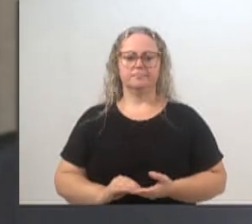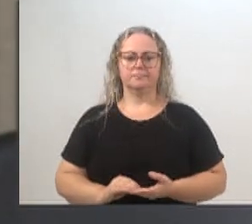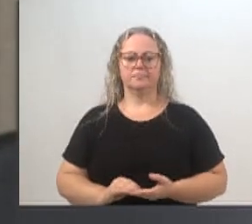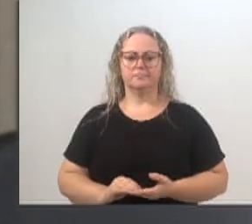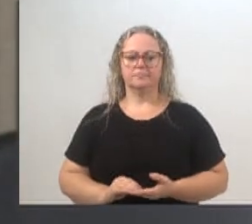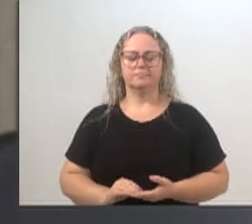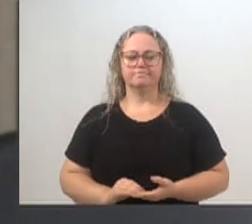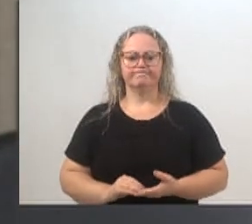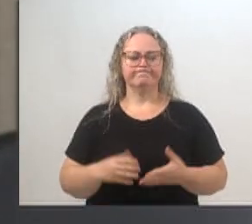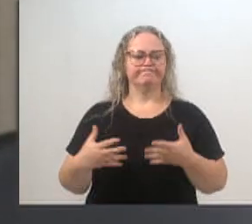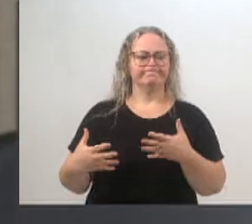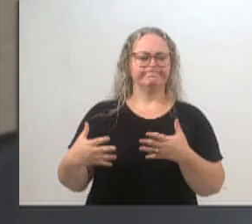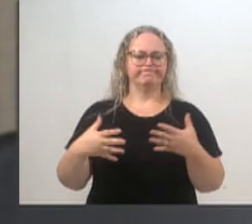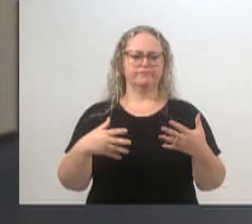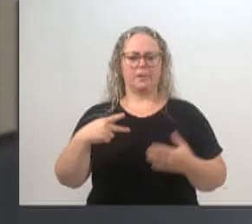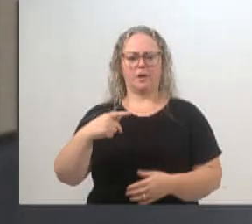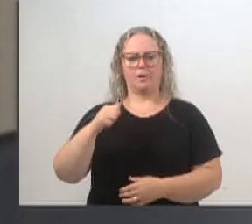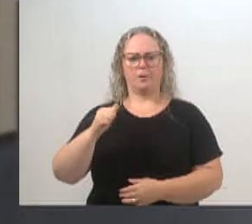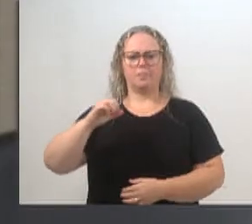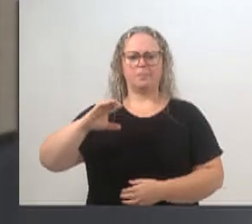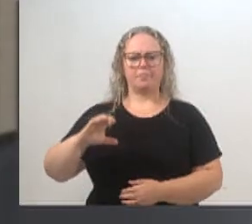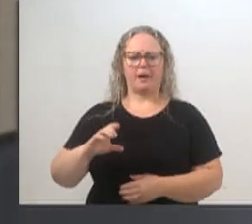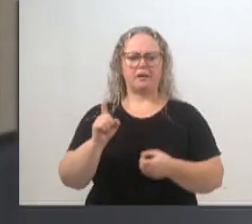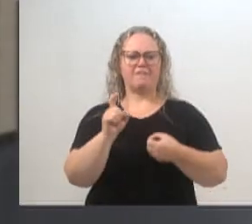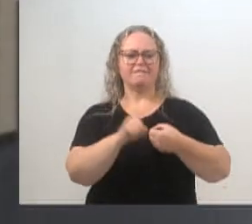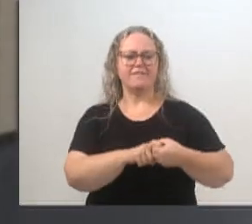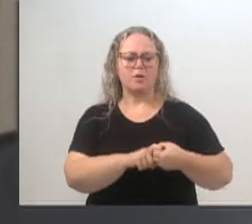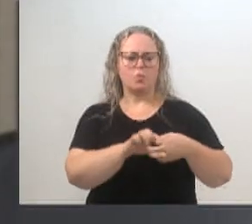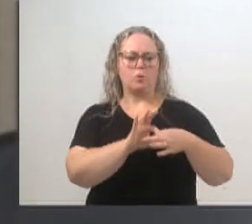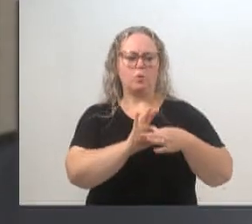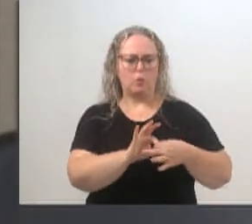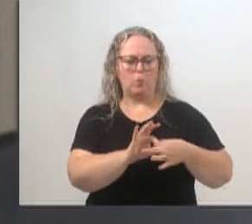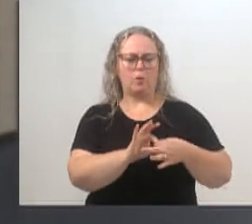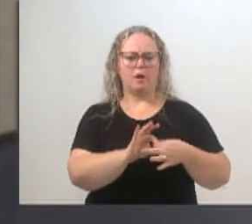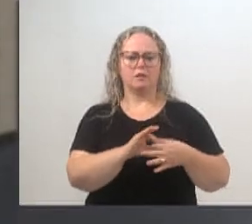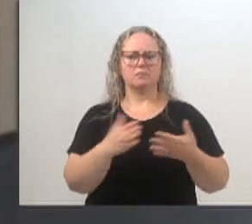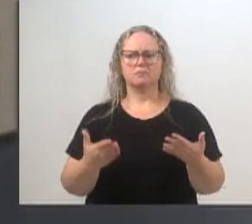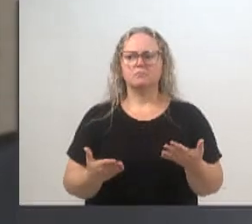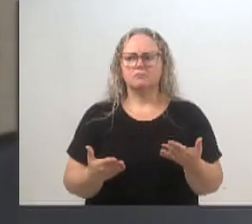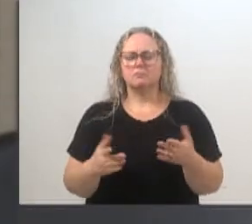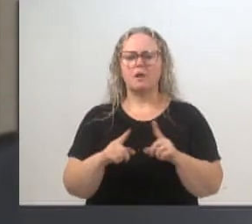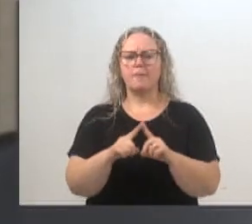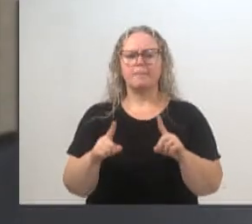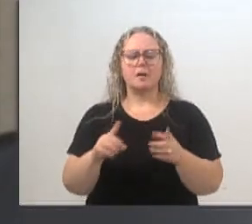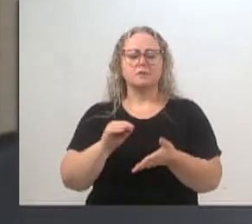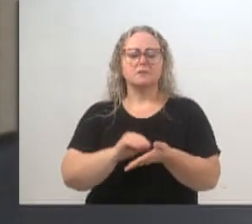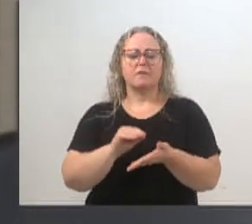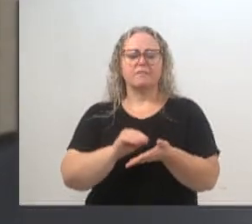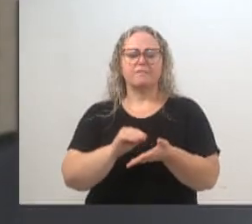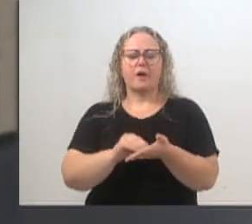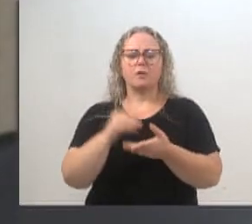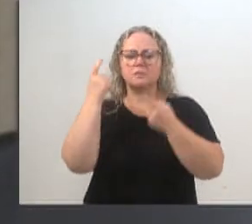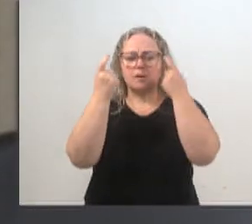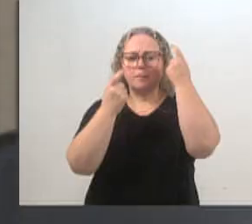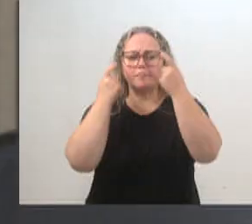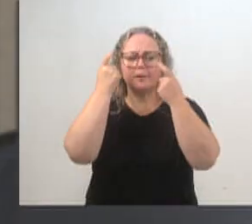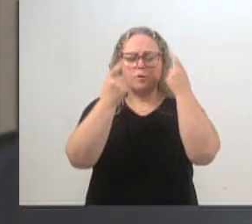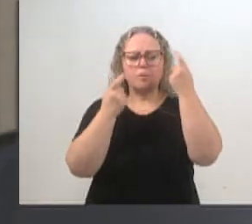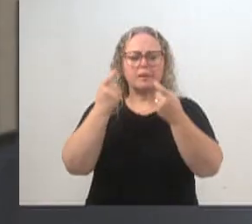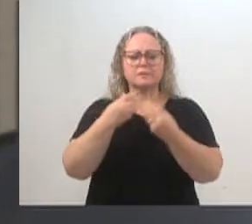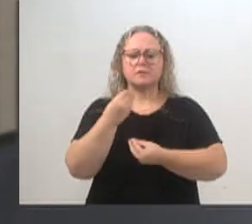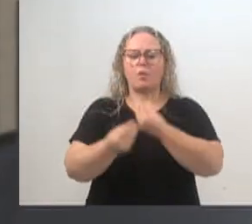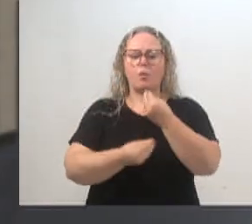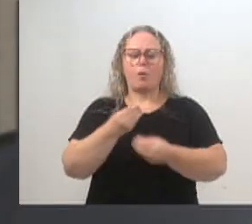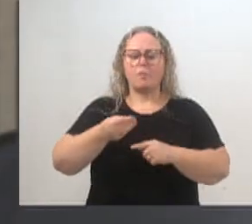do PAC em relação a determinado item ou objeto sem a preocupação da manutenção desse objeto,